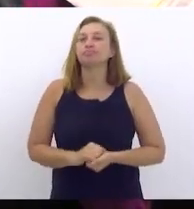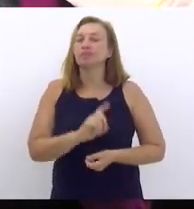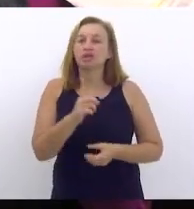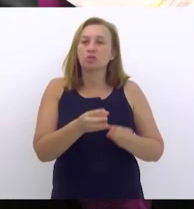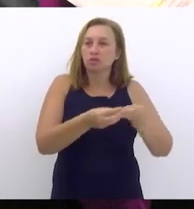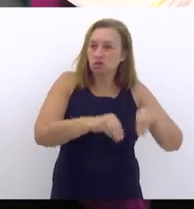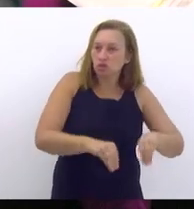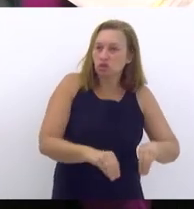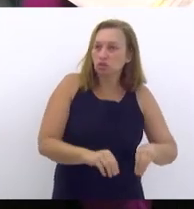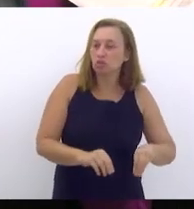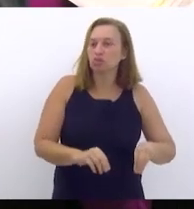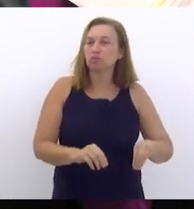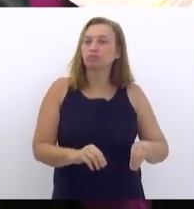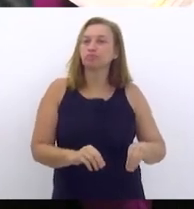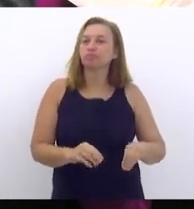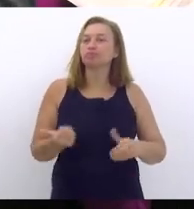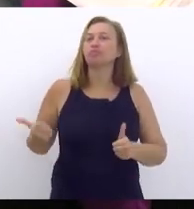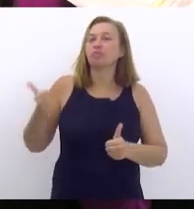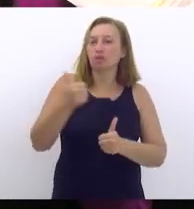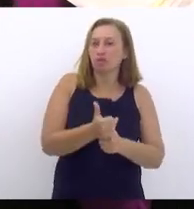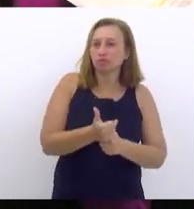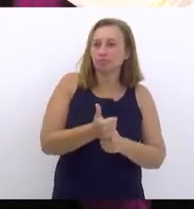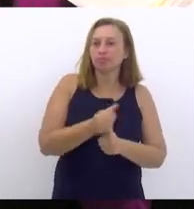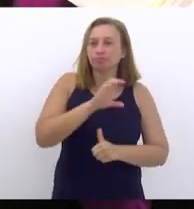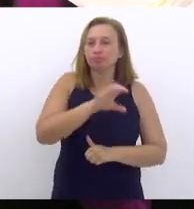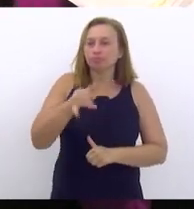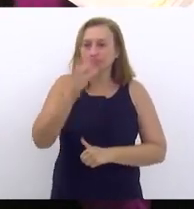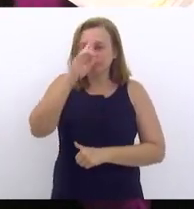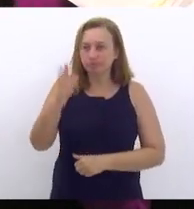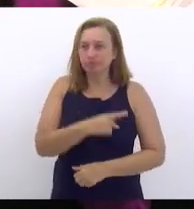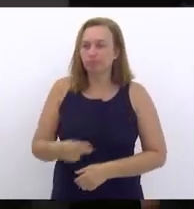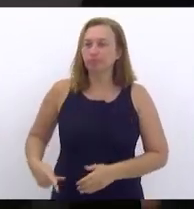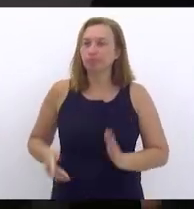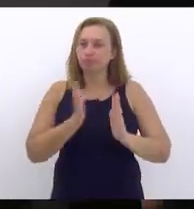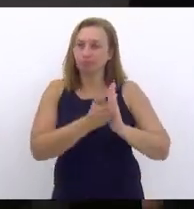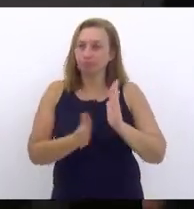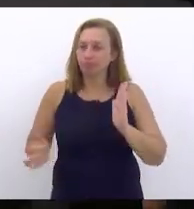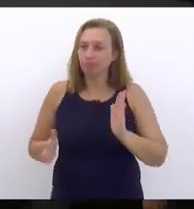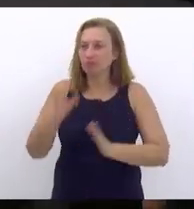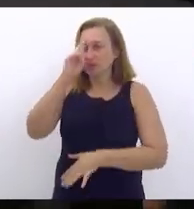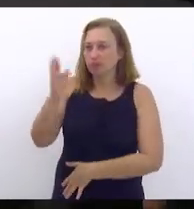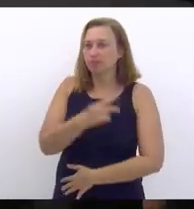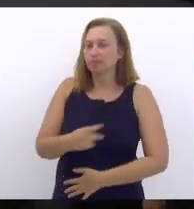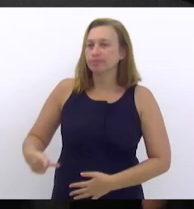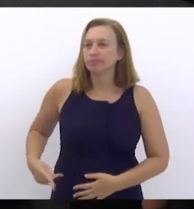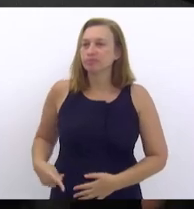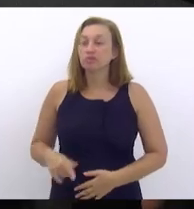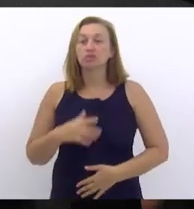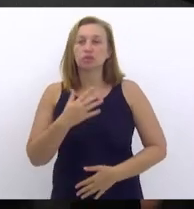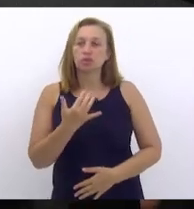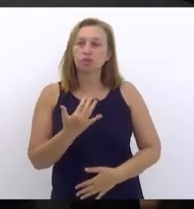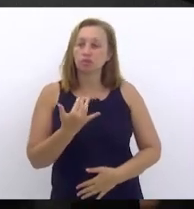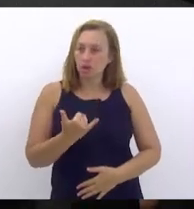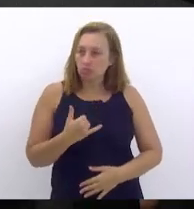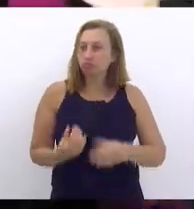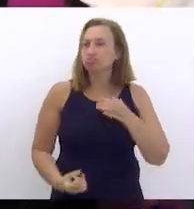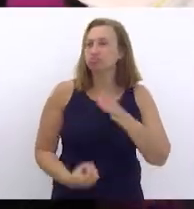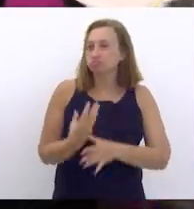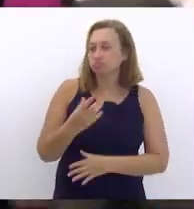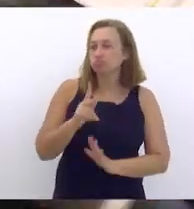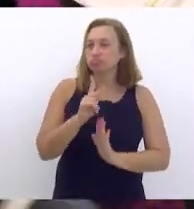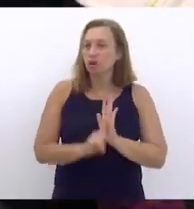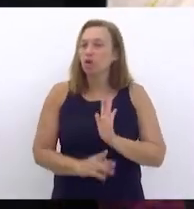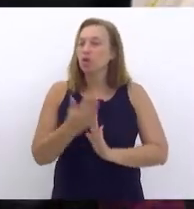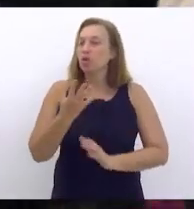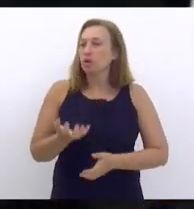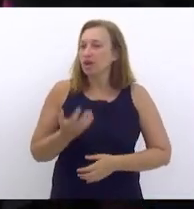prejudicabilidade ou fazer ajustes para um substitutivo no âmbito da CCJ, presidente. Pela ordem. Senhor presidente, como autor do projeto, eu